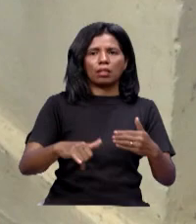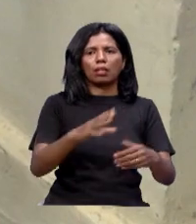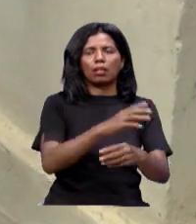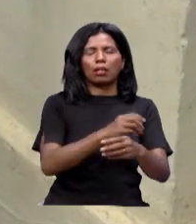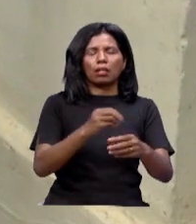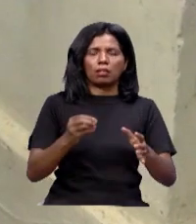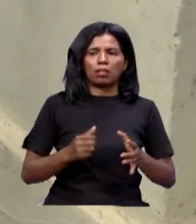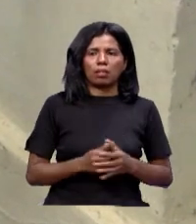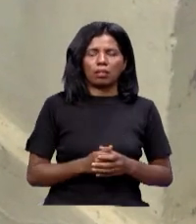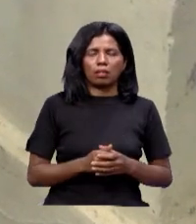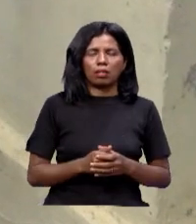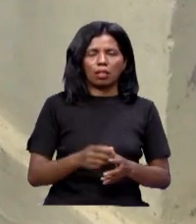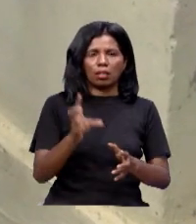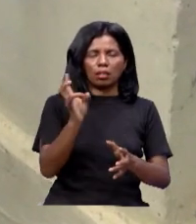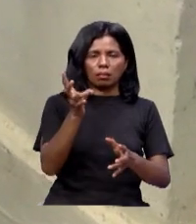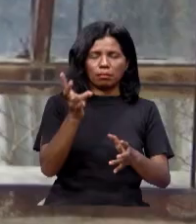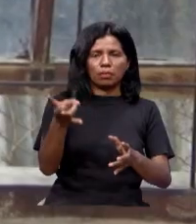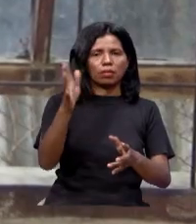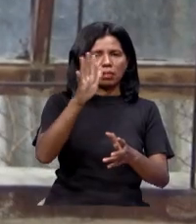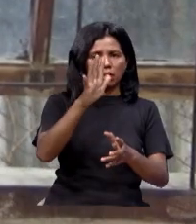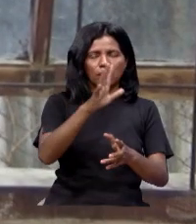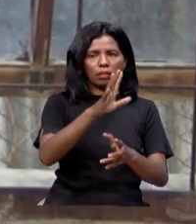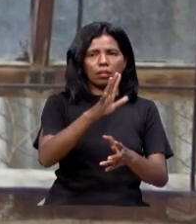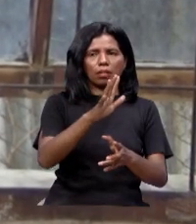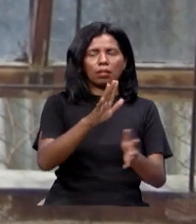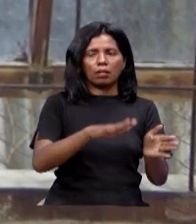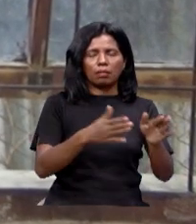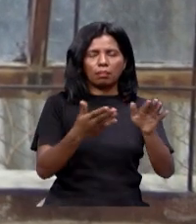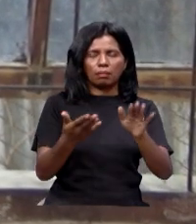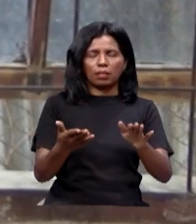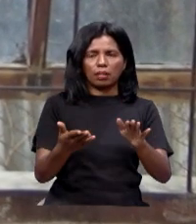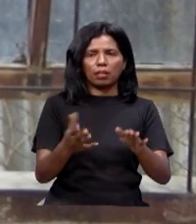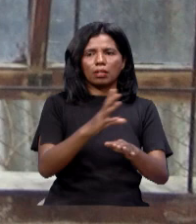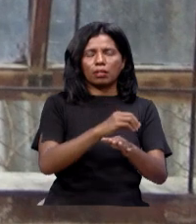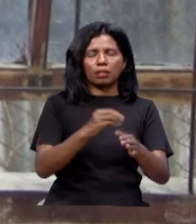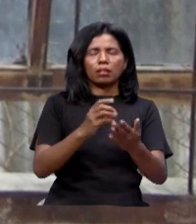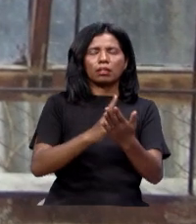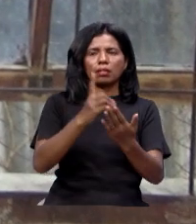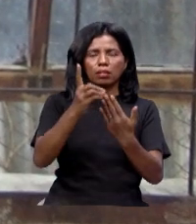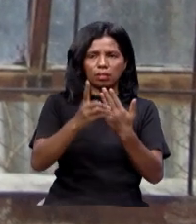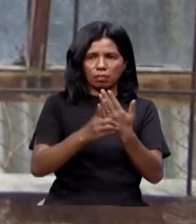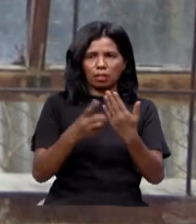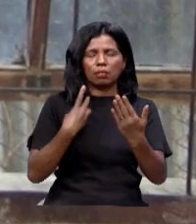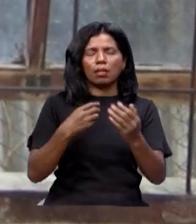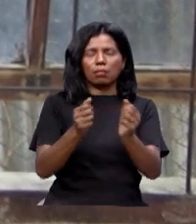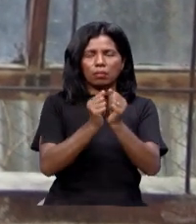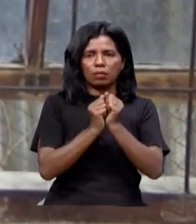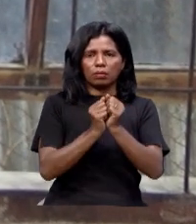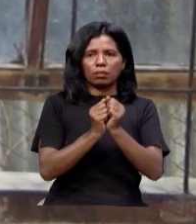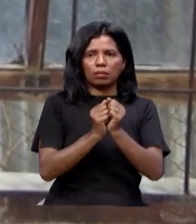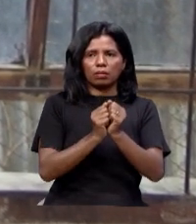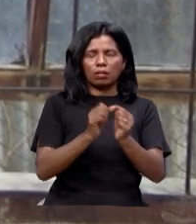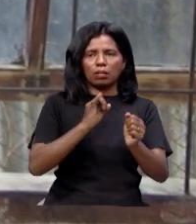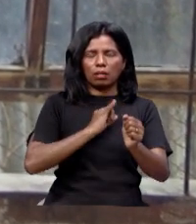vivente 75 nia e ya ne mate ya 1978 31 de dezembro am kirak ne bema mat kunia e ha un